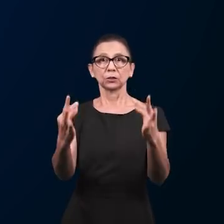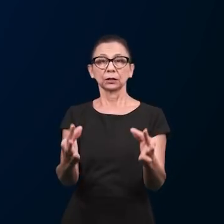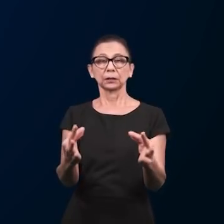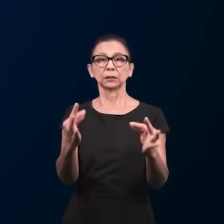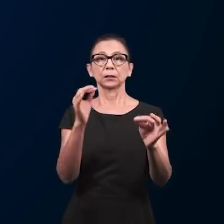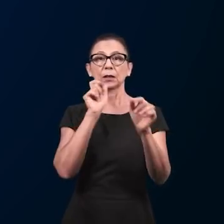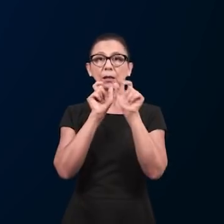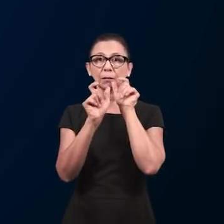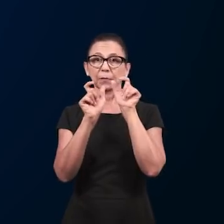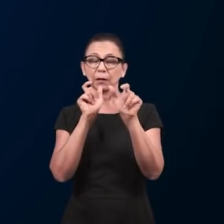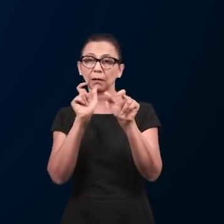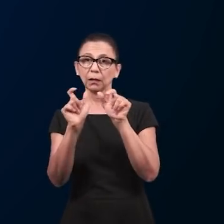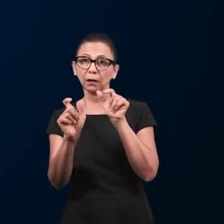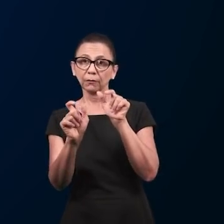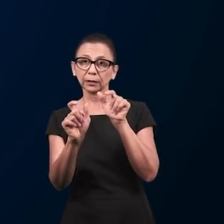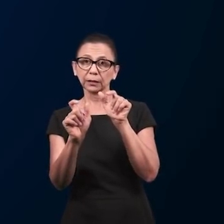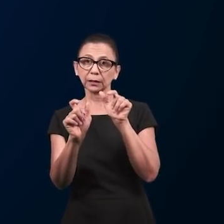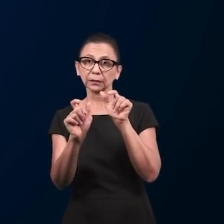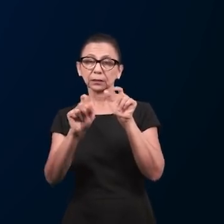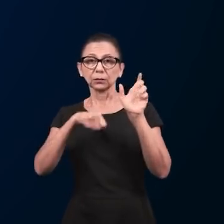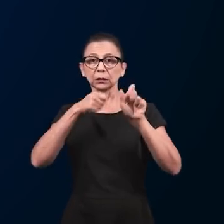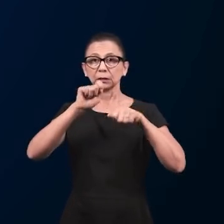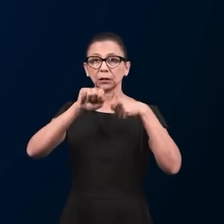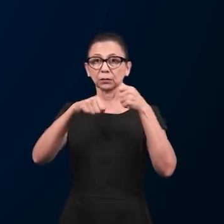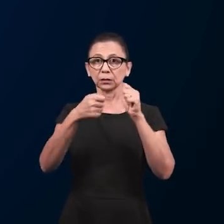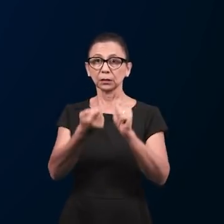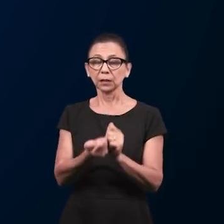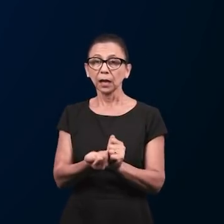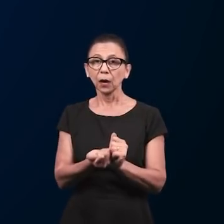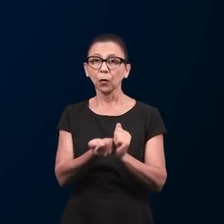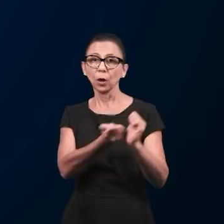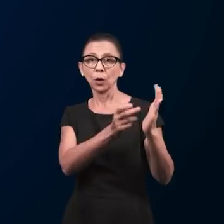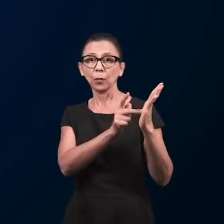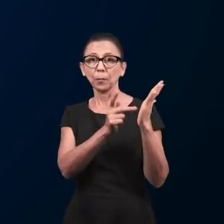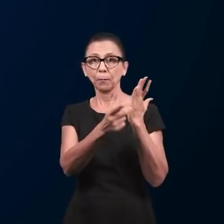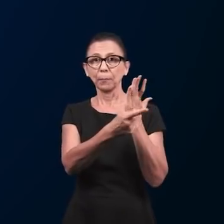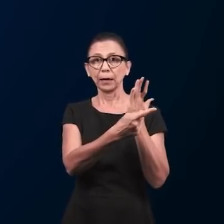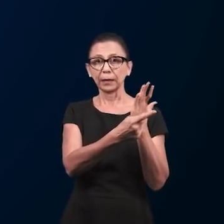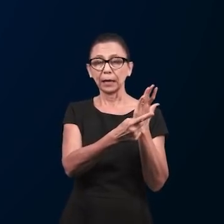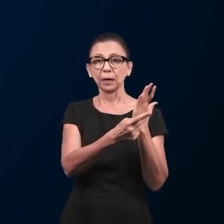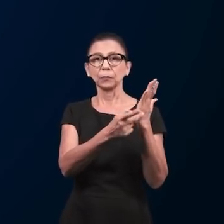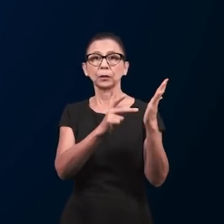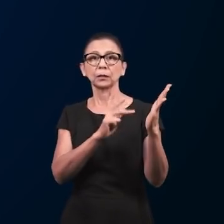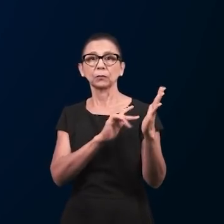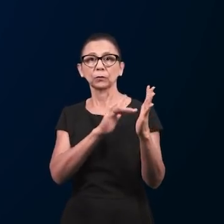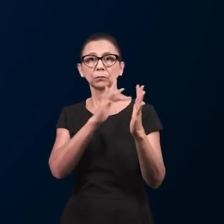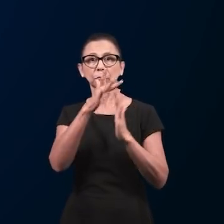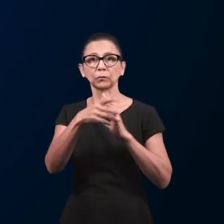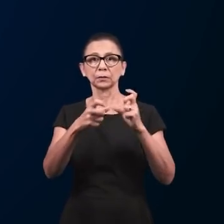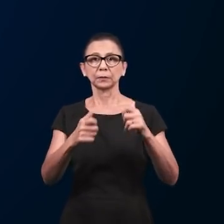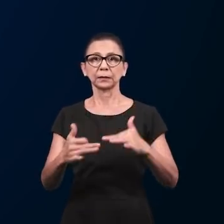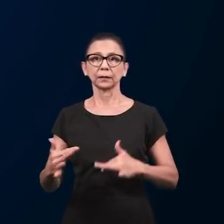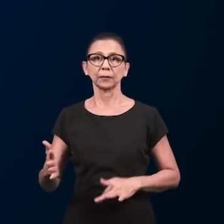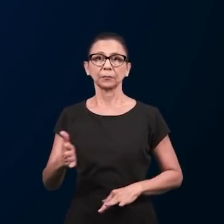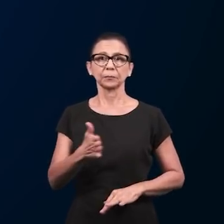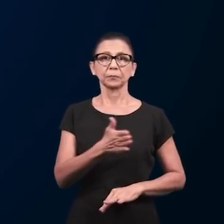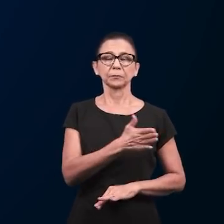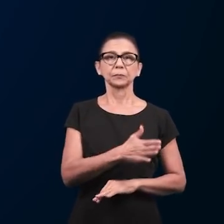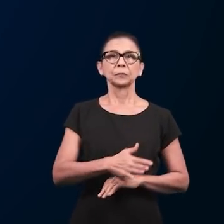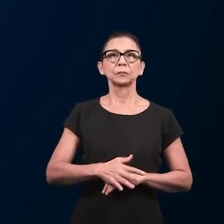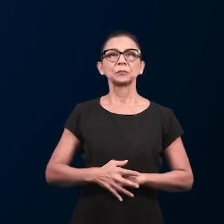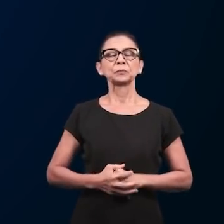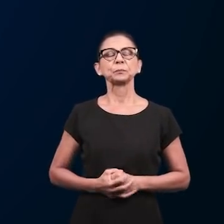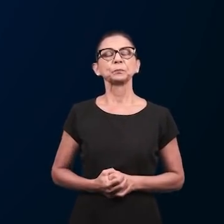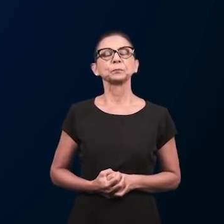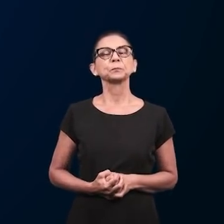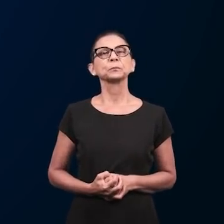ouvidos às palavras da minha boca. Abrirei a minha boca em parábolas, proporei enigmas das antiguidades.